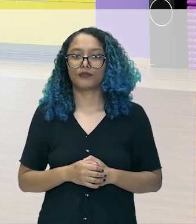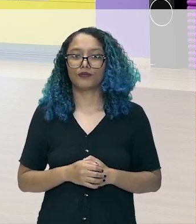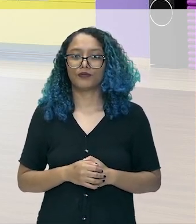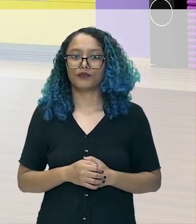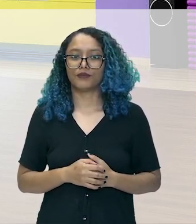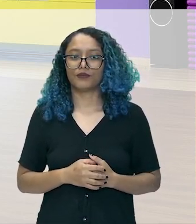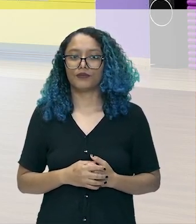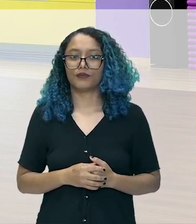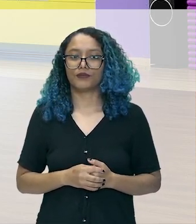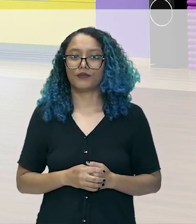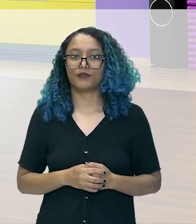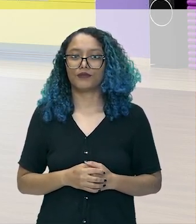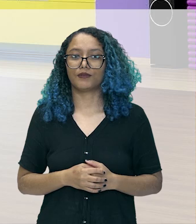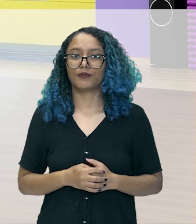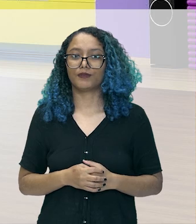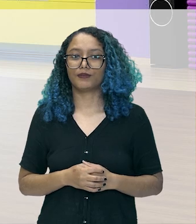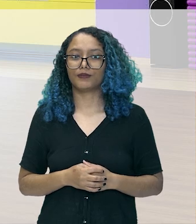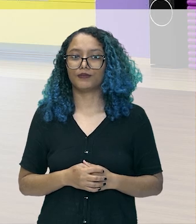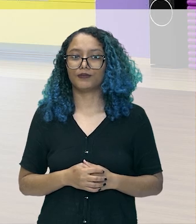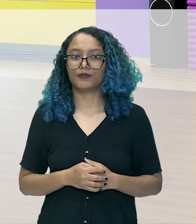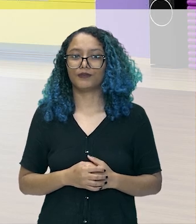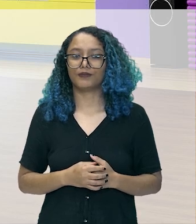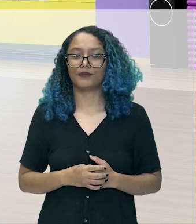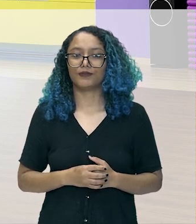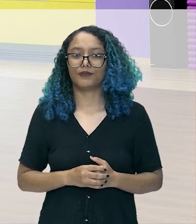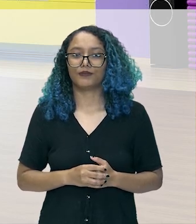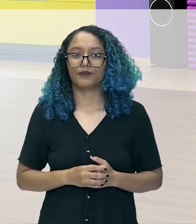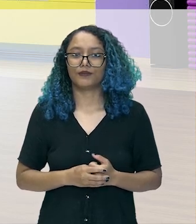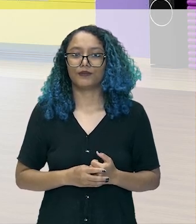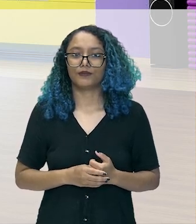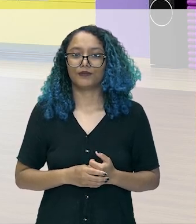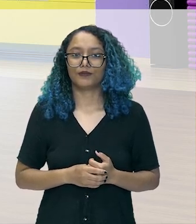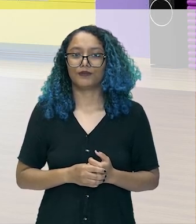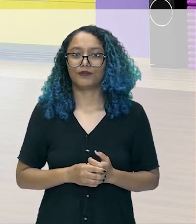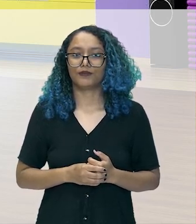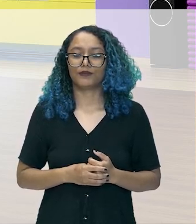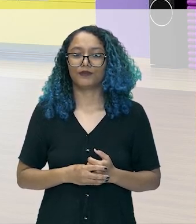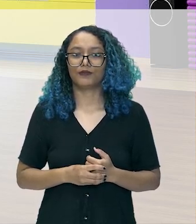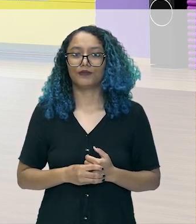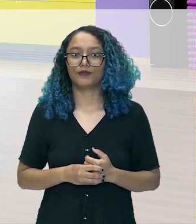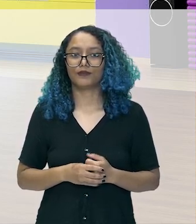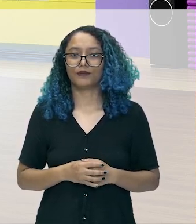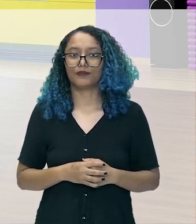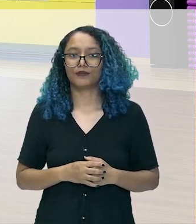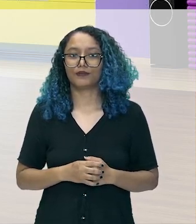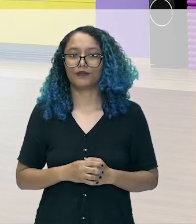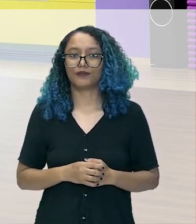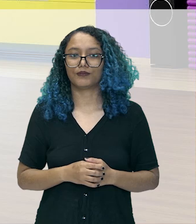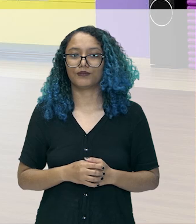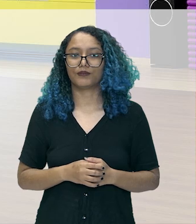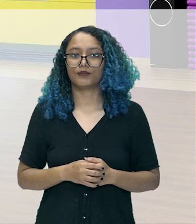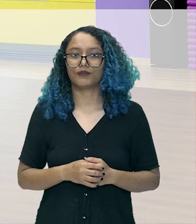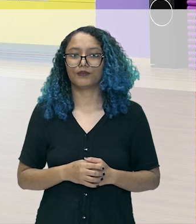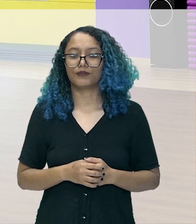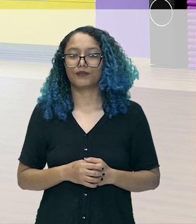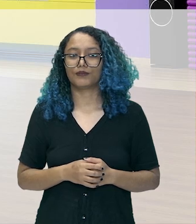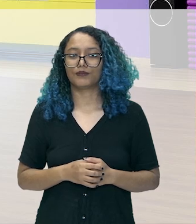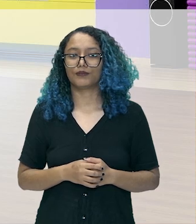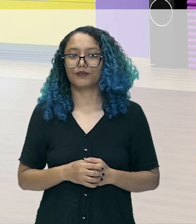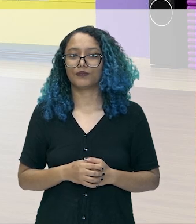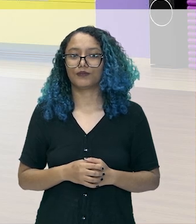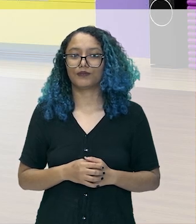8. Braço. 1, 2, 3, 4, 5, 6, 7,